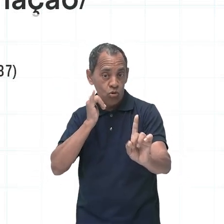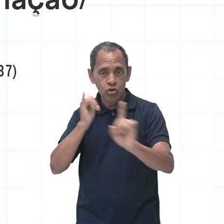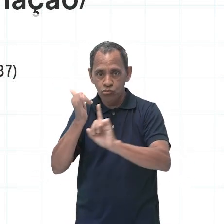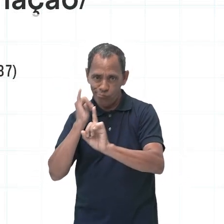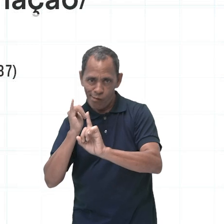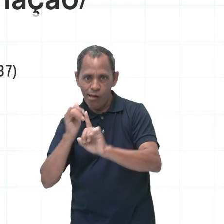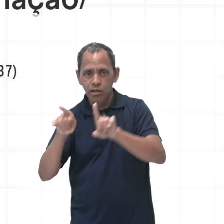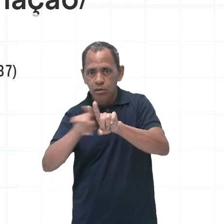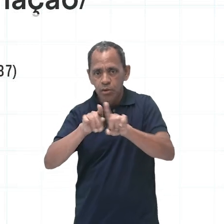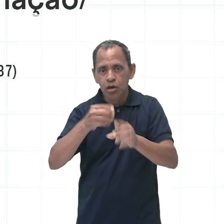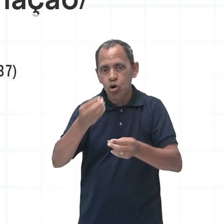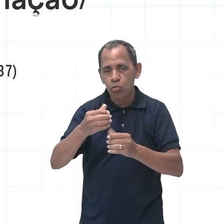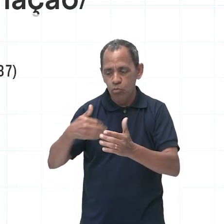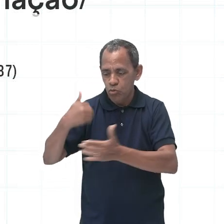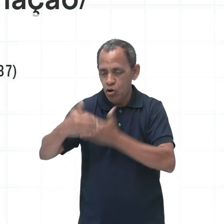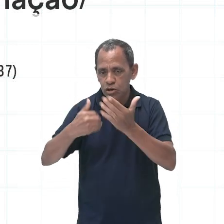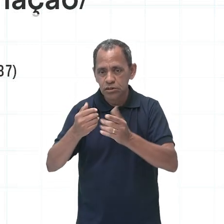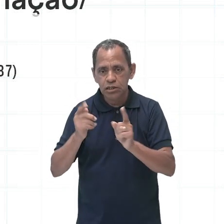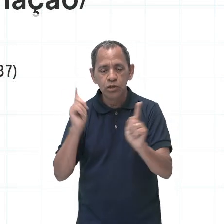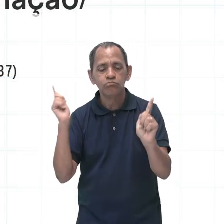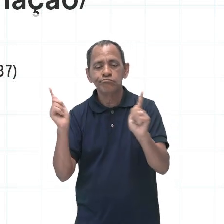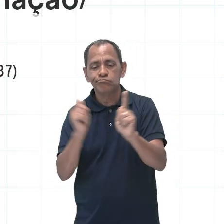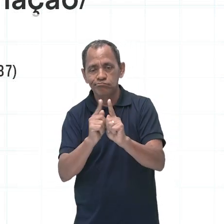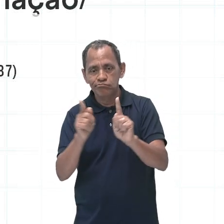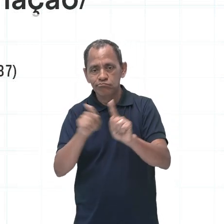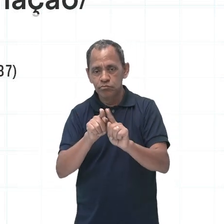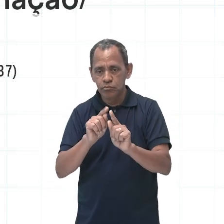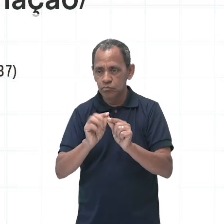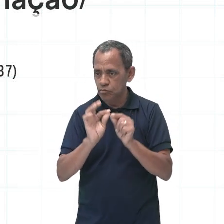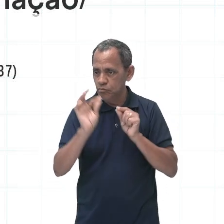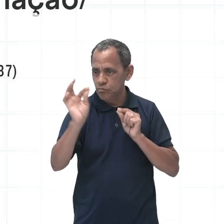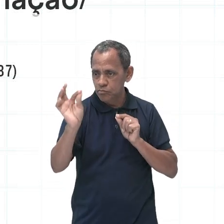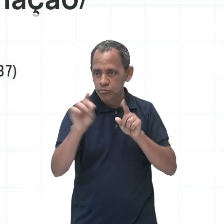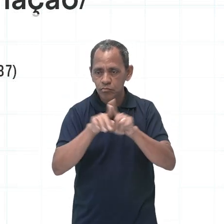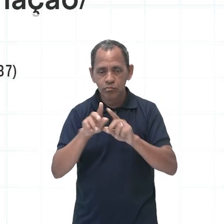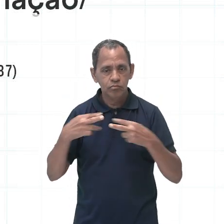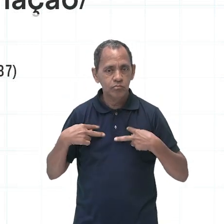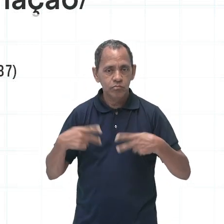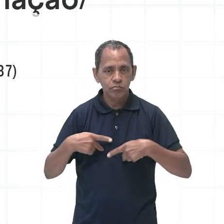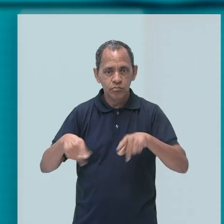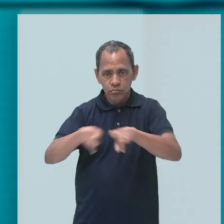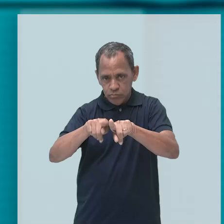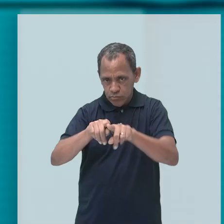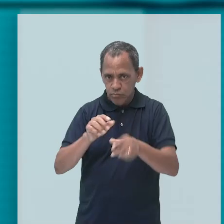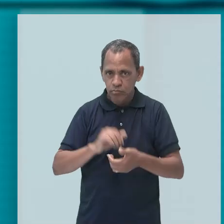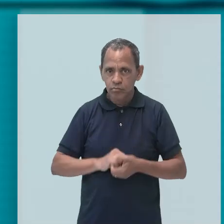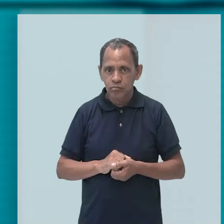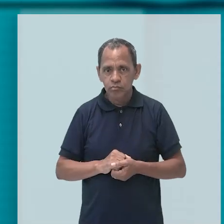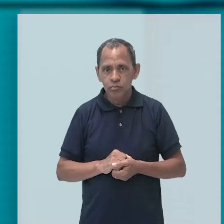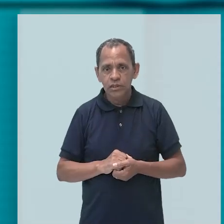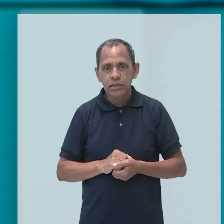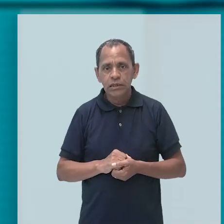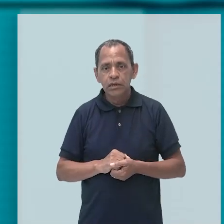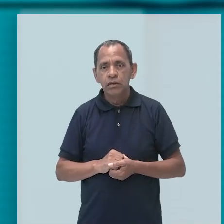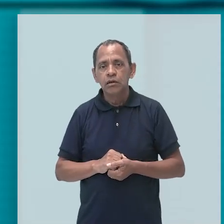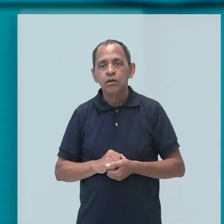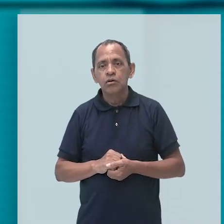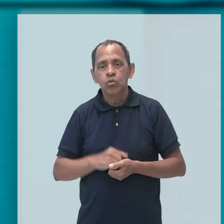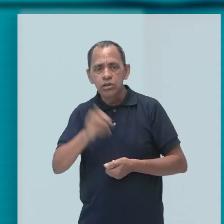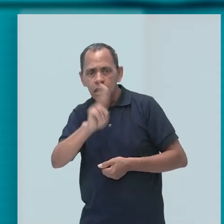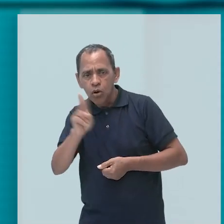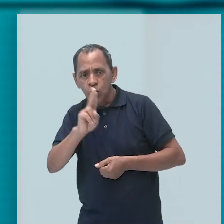natural a partir de um processo de aproximação, distanciamento do ser humano. Então, quando ela faz isso, de observar